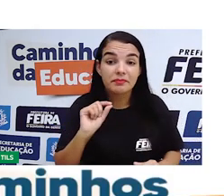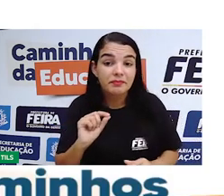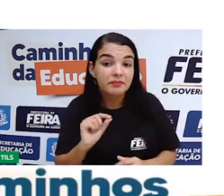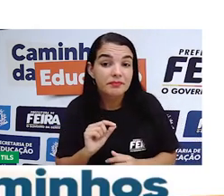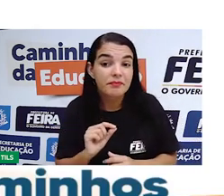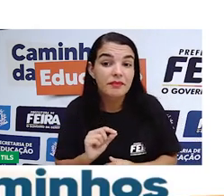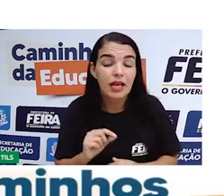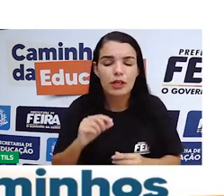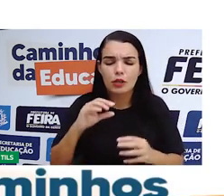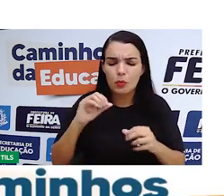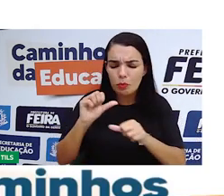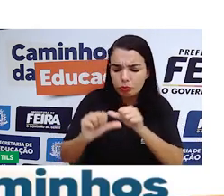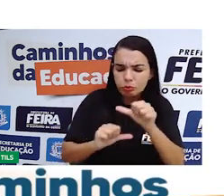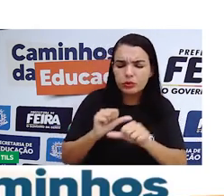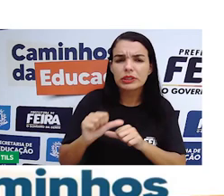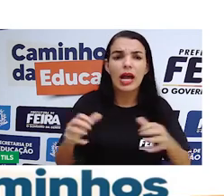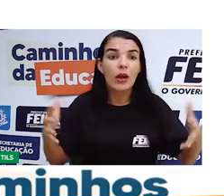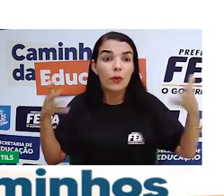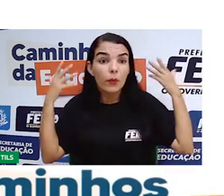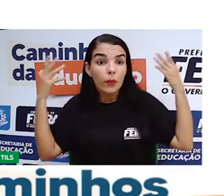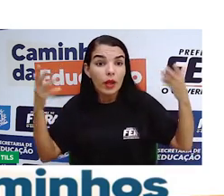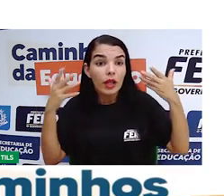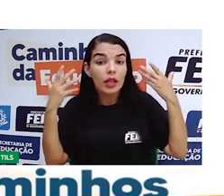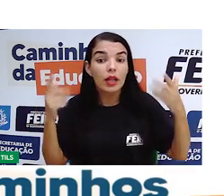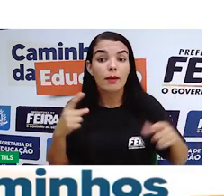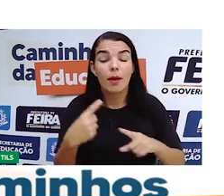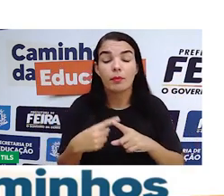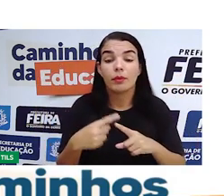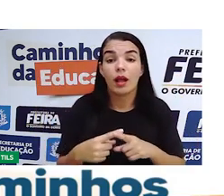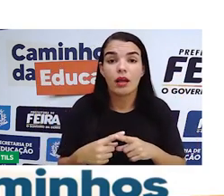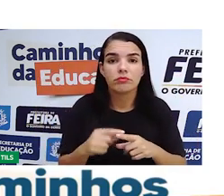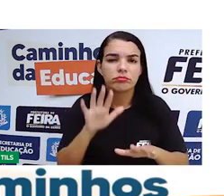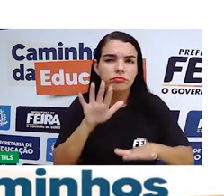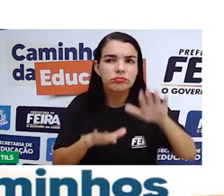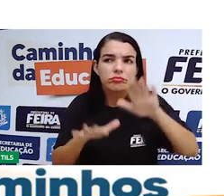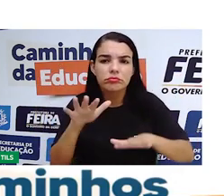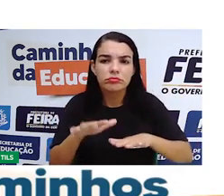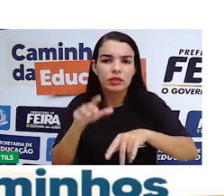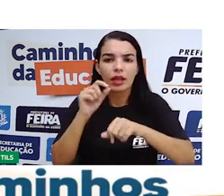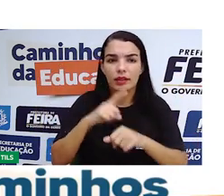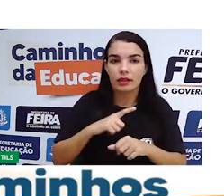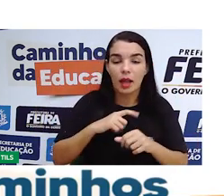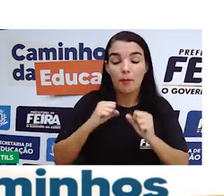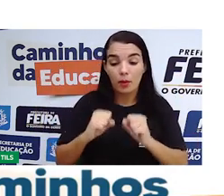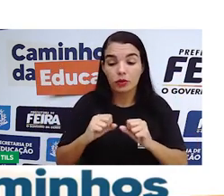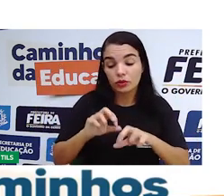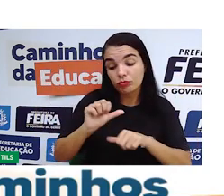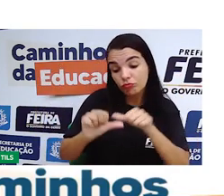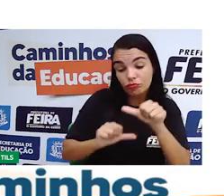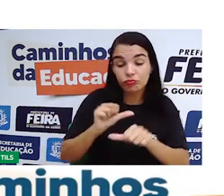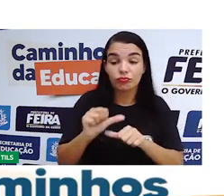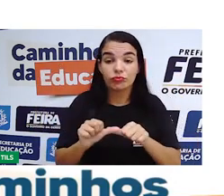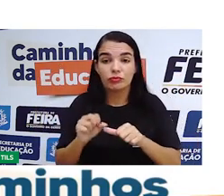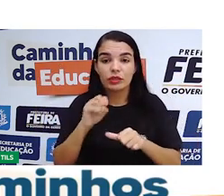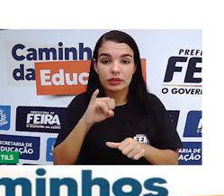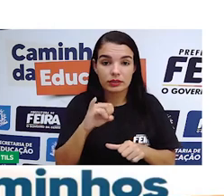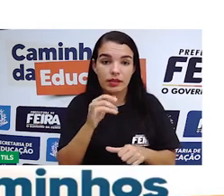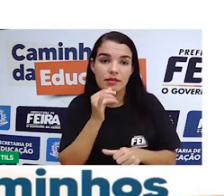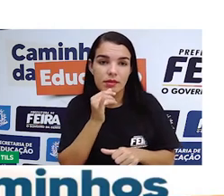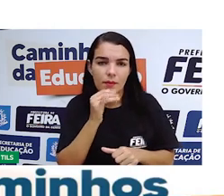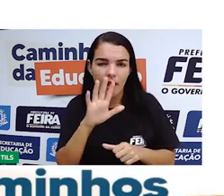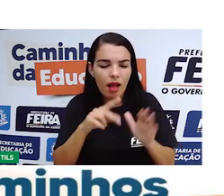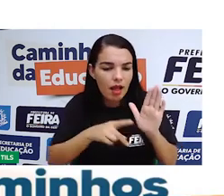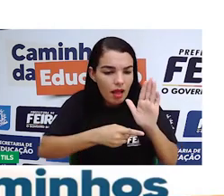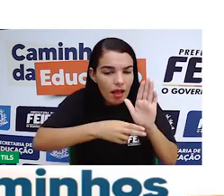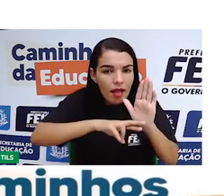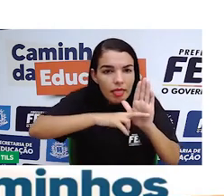melhor, pelas mudanças do clima, que dependendo da localização da Terra podem variar. Em certos locais, as